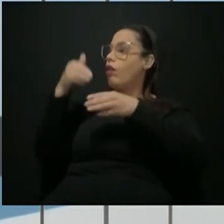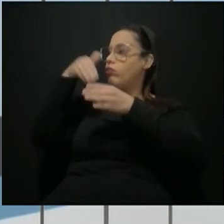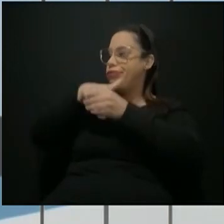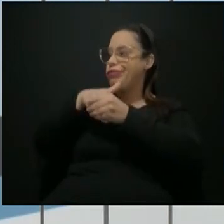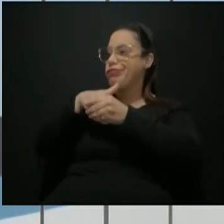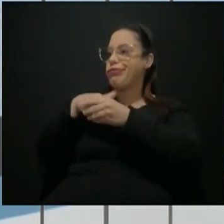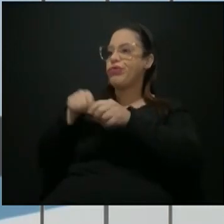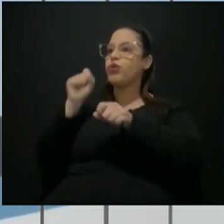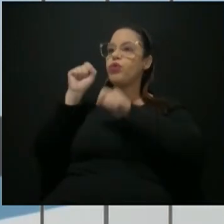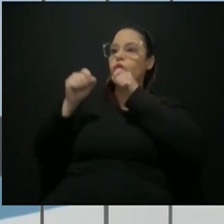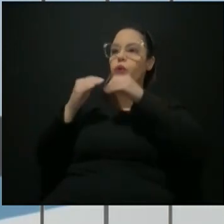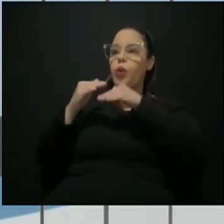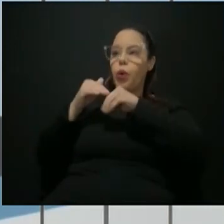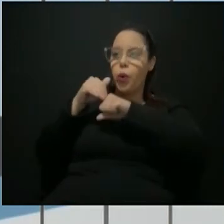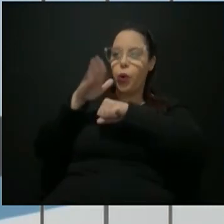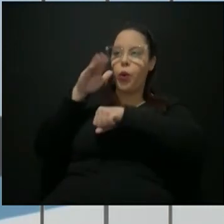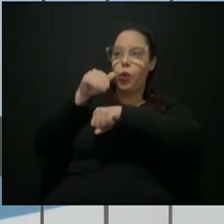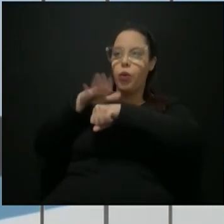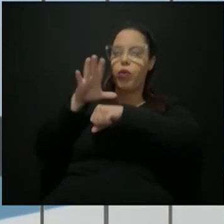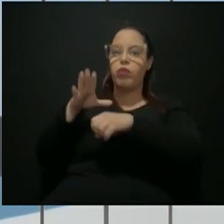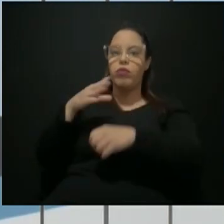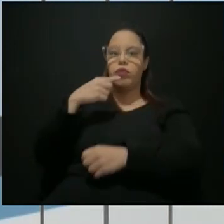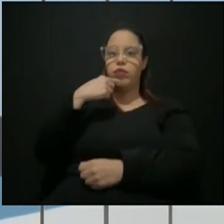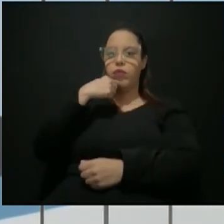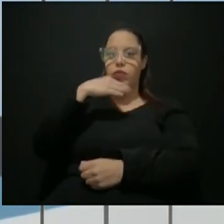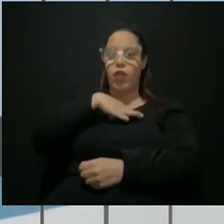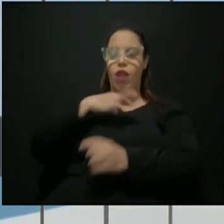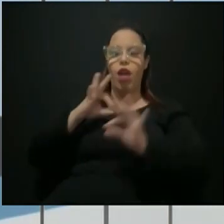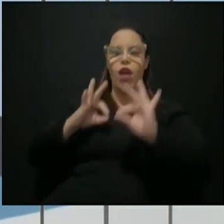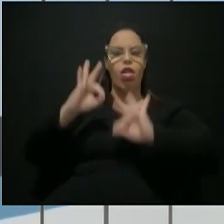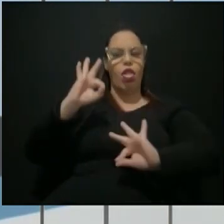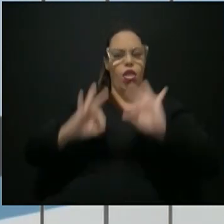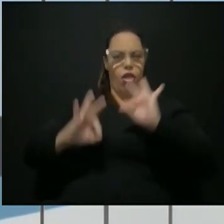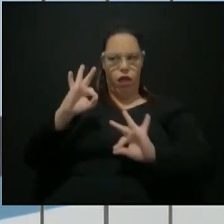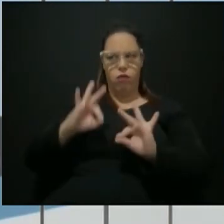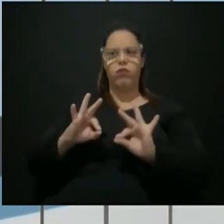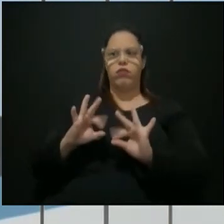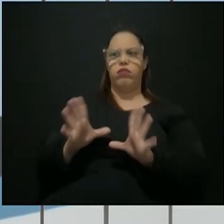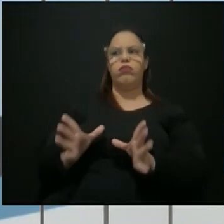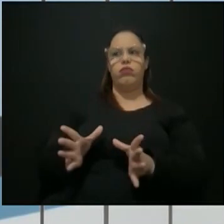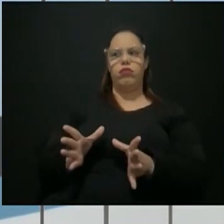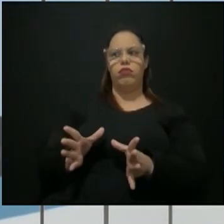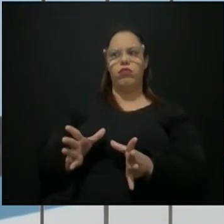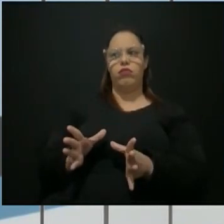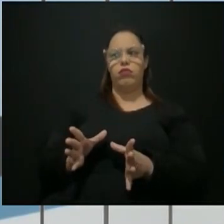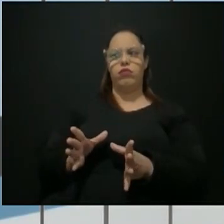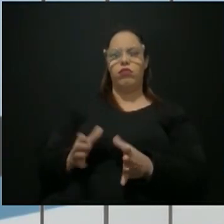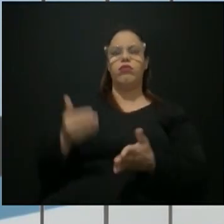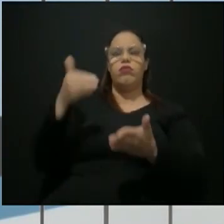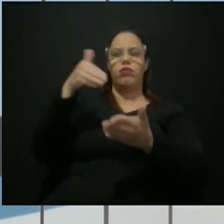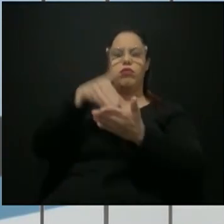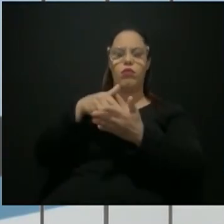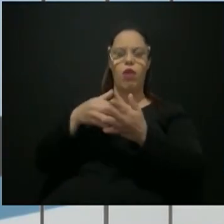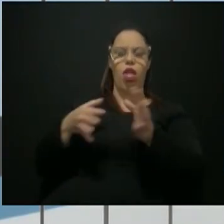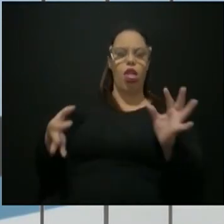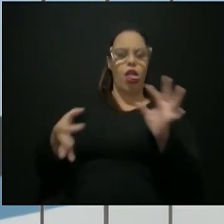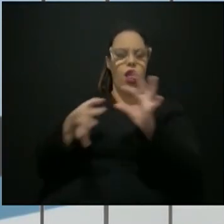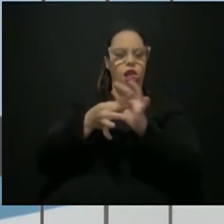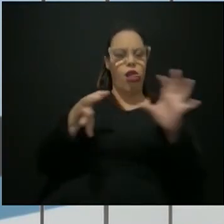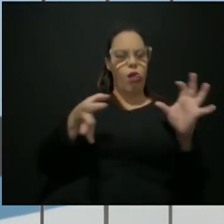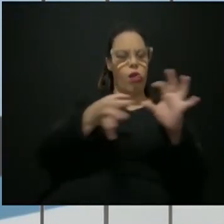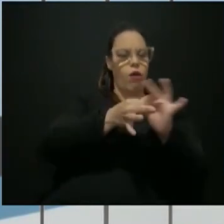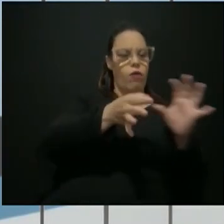né? Quanto mais a gente tiver uma cidade preparada para o estabelecimento de relações entre